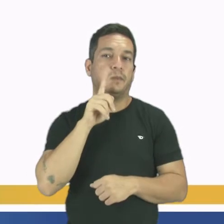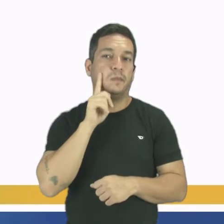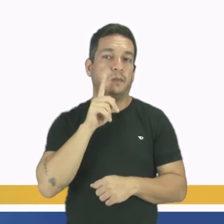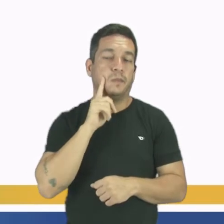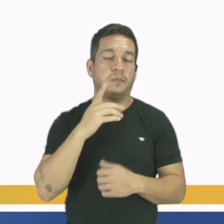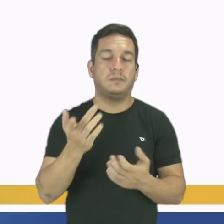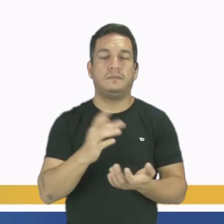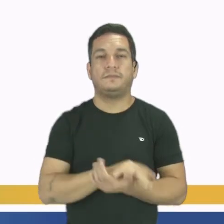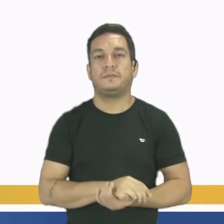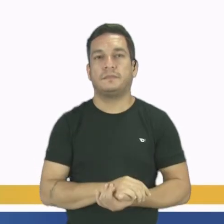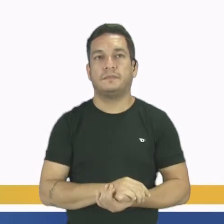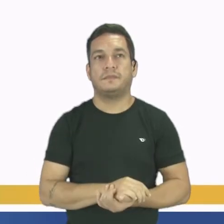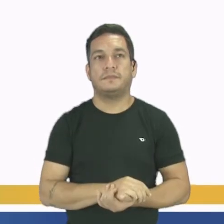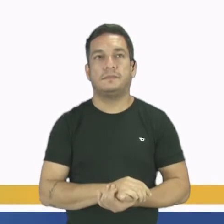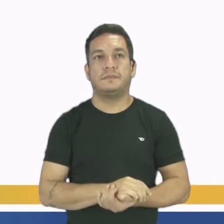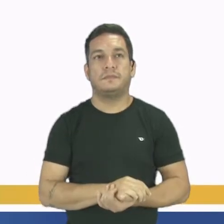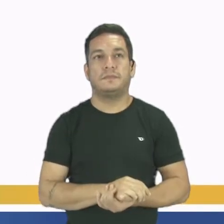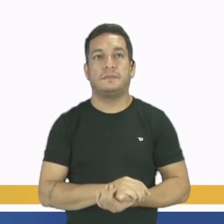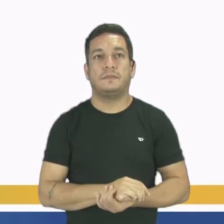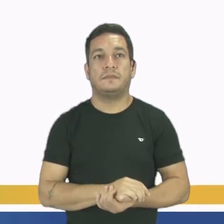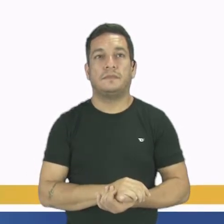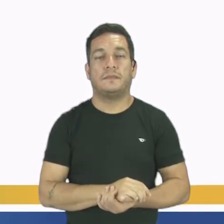né?